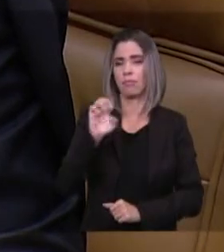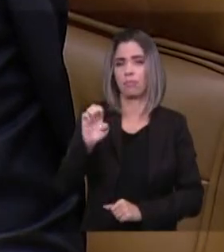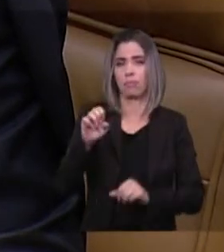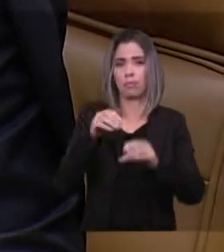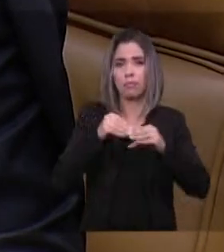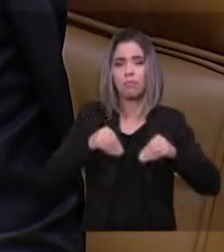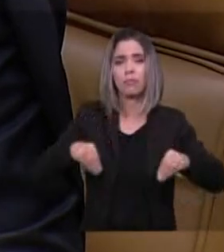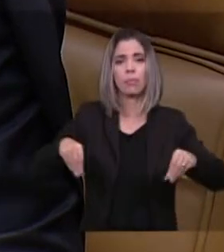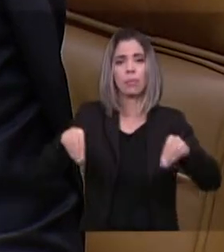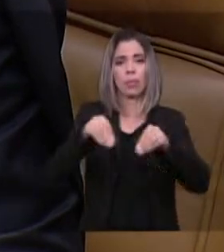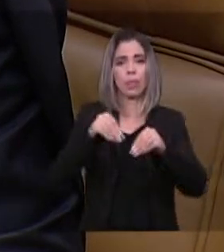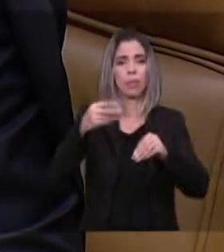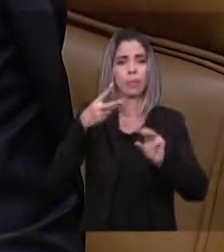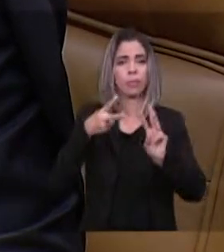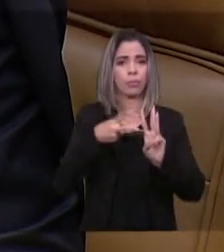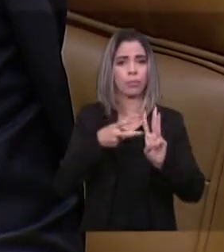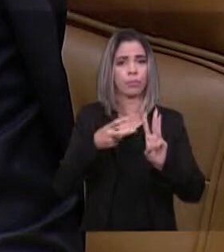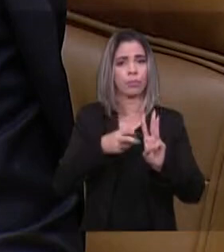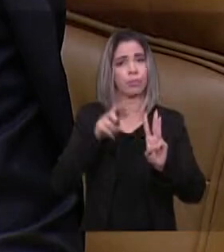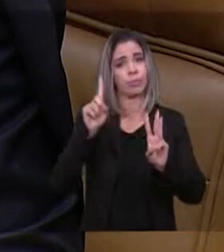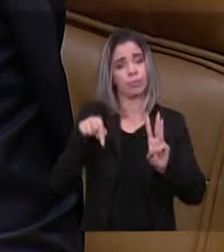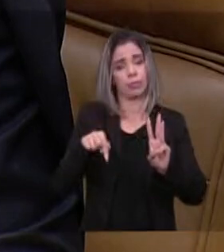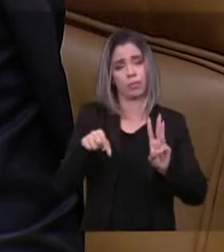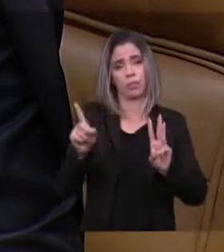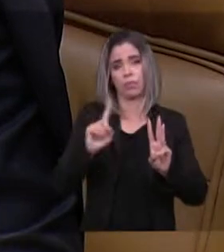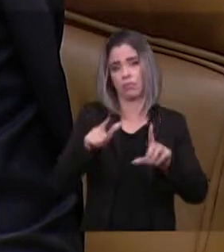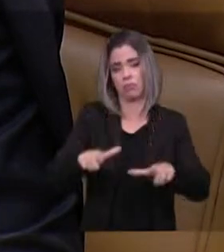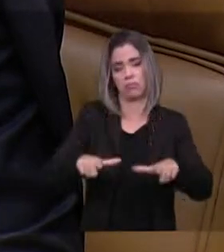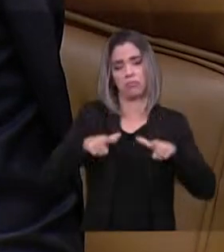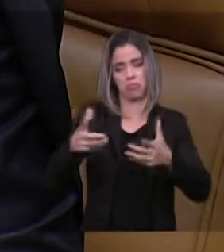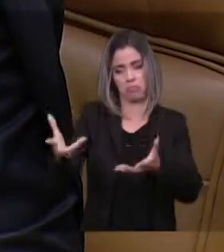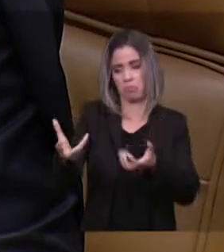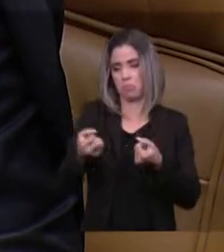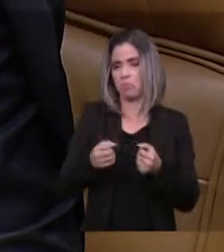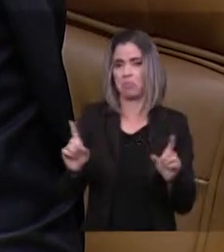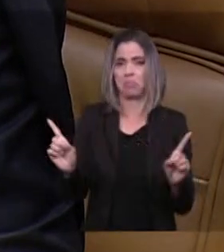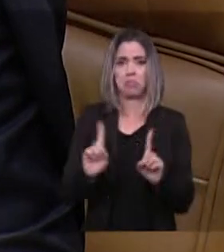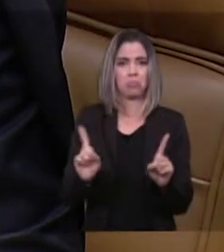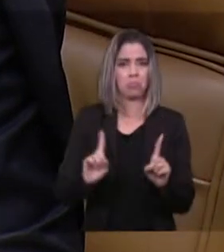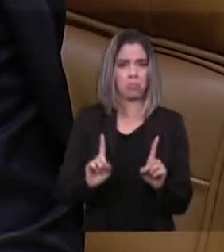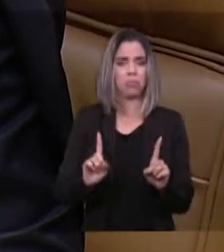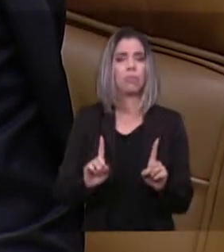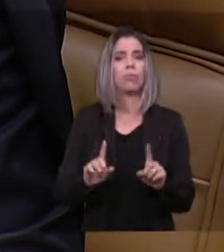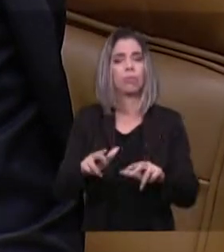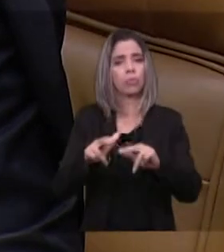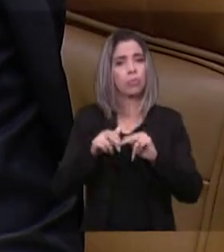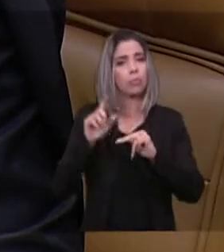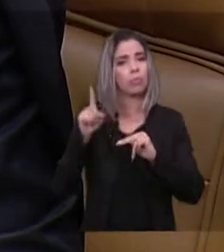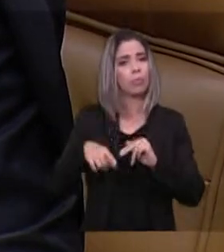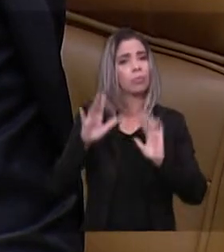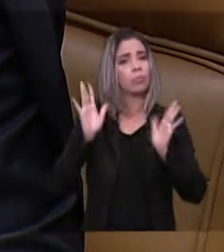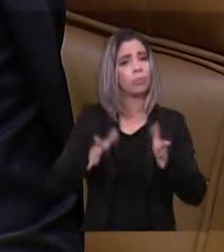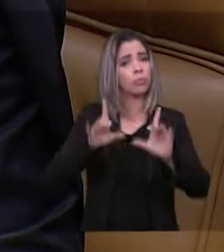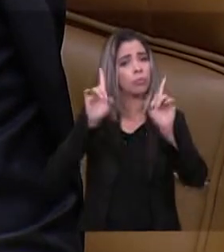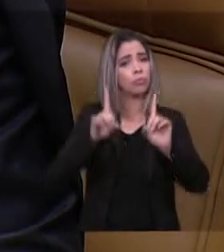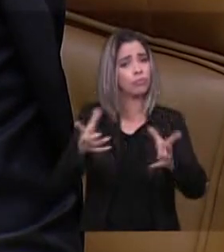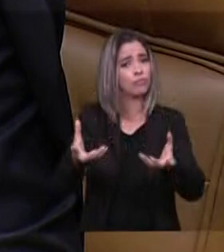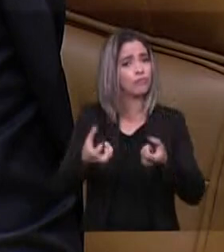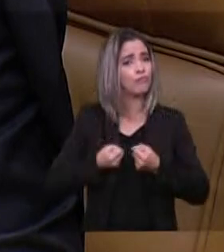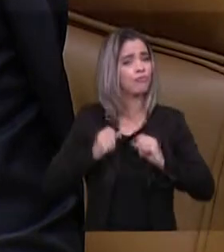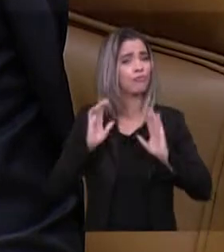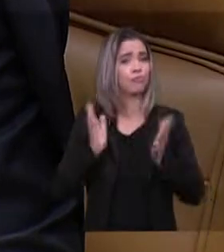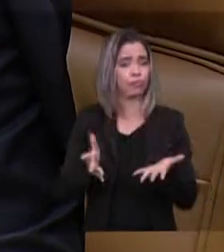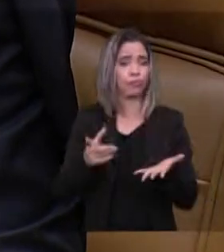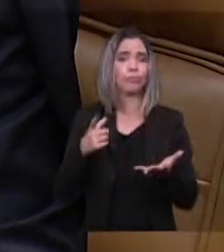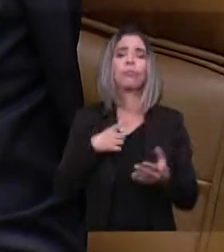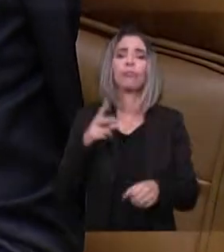contraste com a ocupação, que é um título adquirido. Respeitar o espírito que presidiu a elaboração das normas constitucionais e